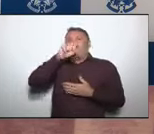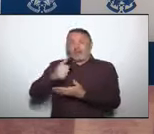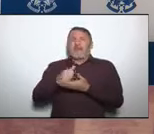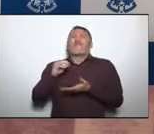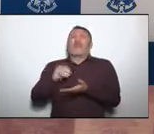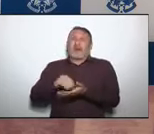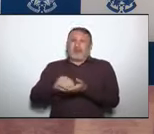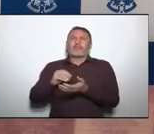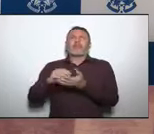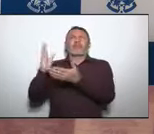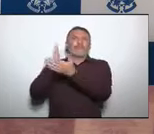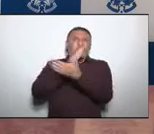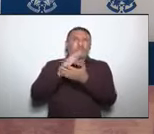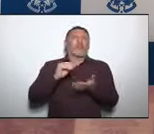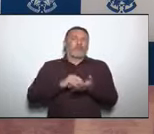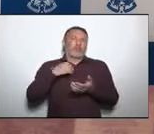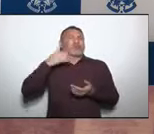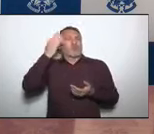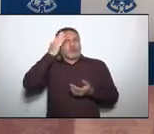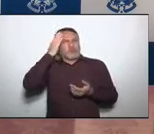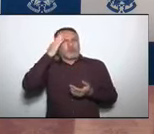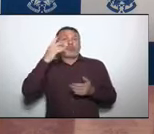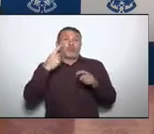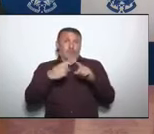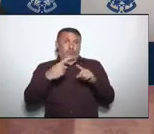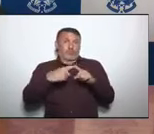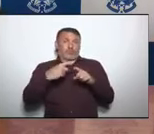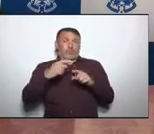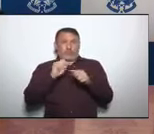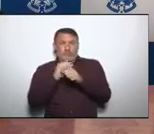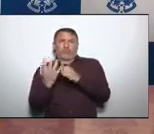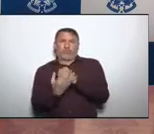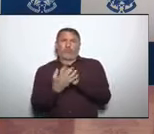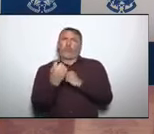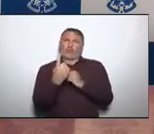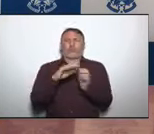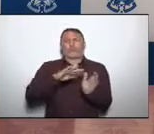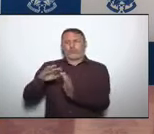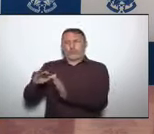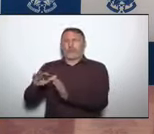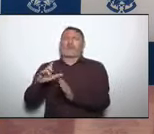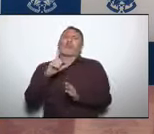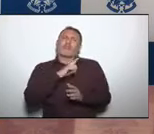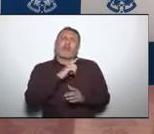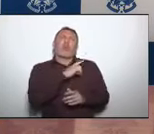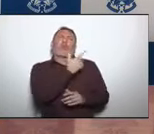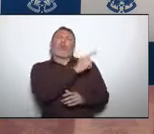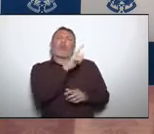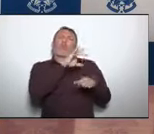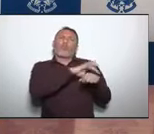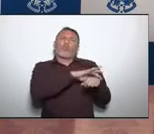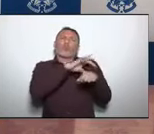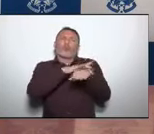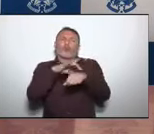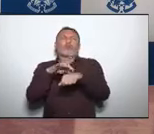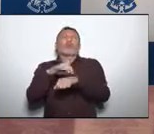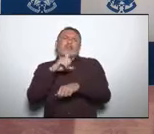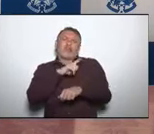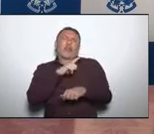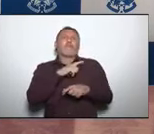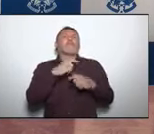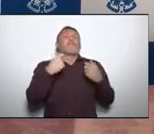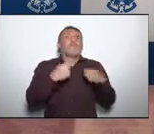muitos tipos de viroses que exigem efetivamente a utilização